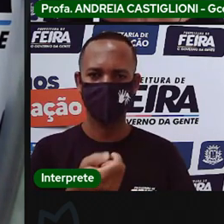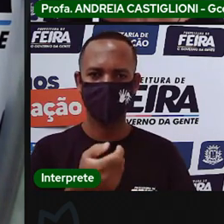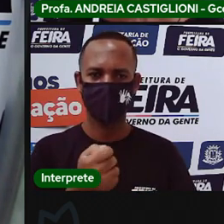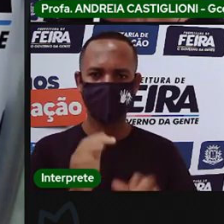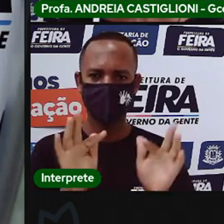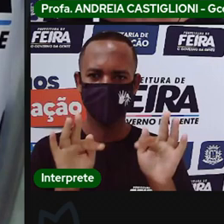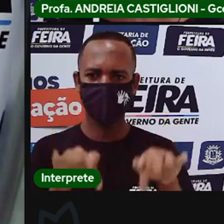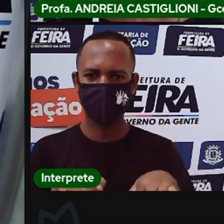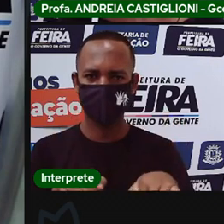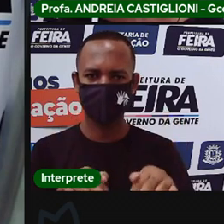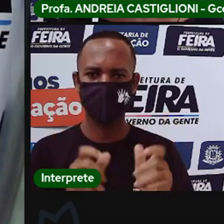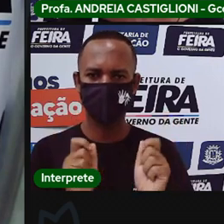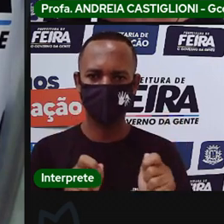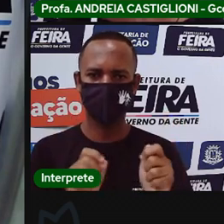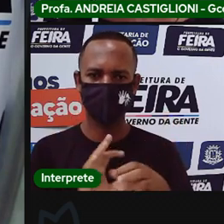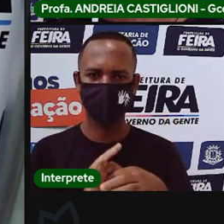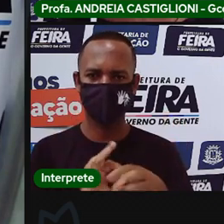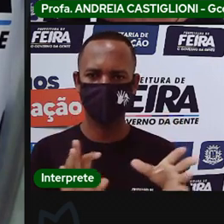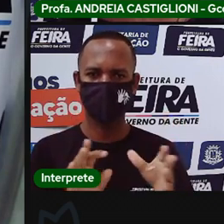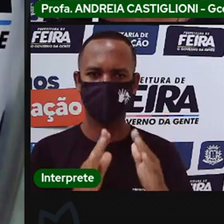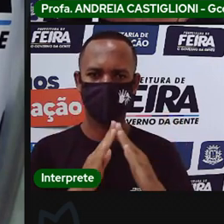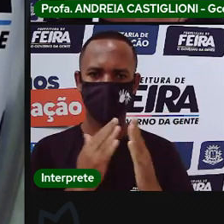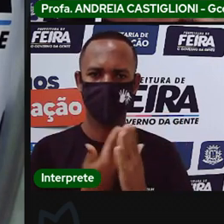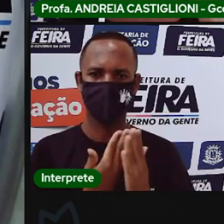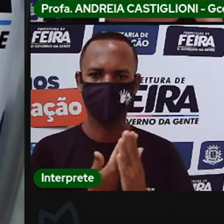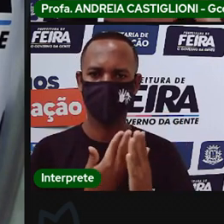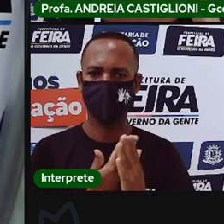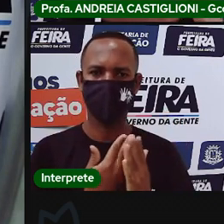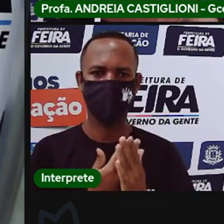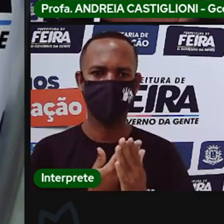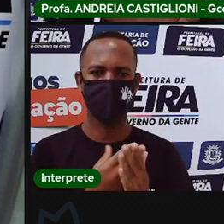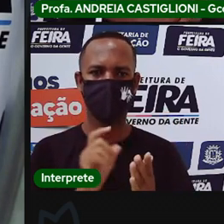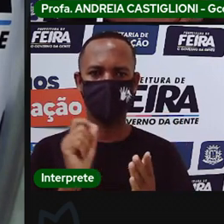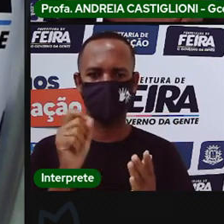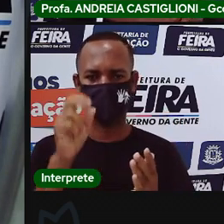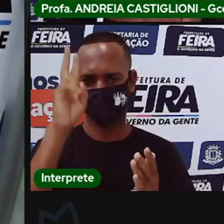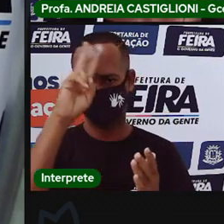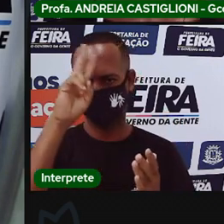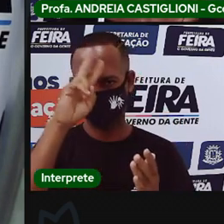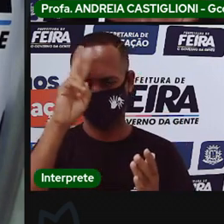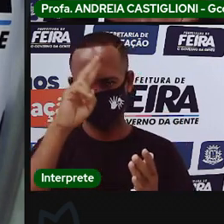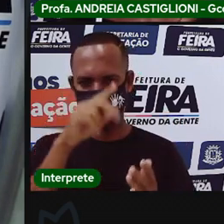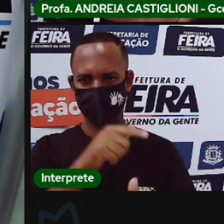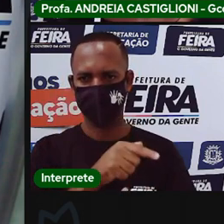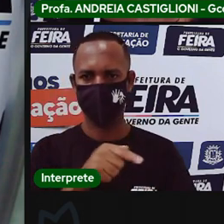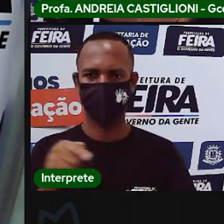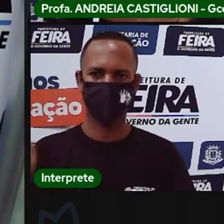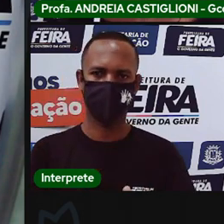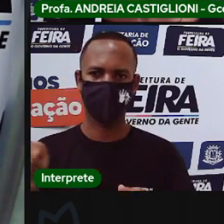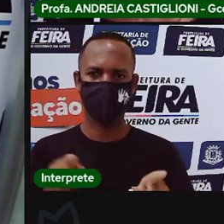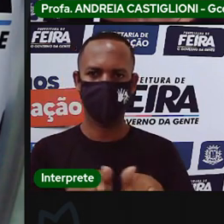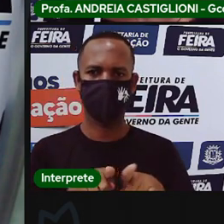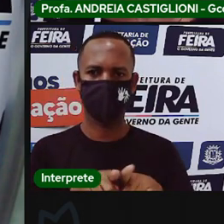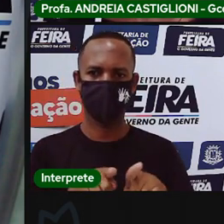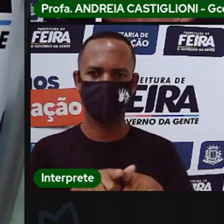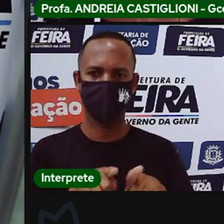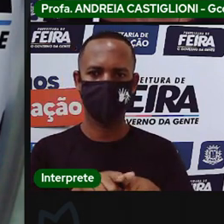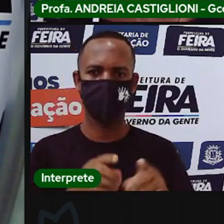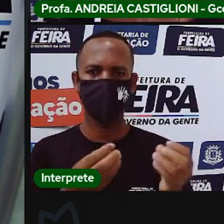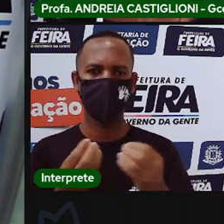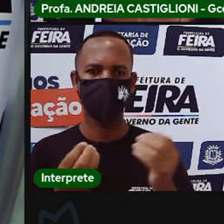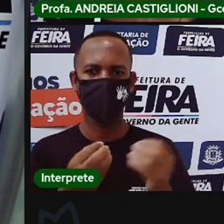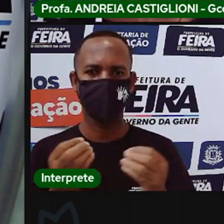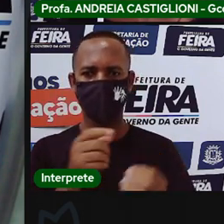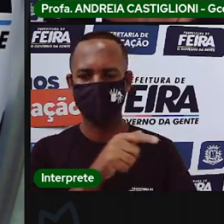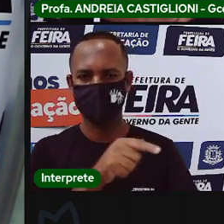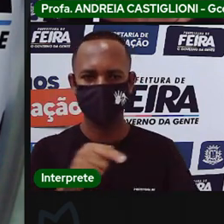só vou para repassar com os estudantes alguns pontos que a gente precisa relembrar para essa semana, que são os challenges, os desafios para